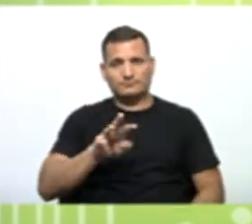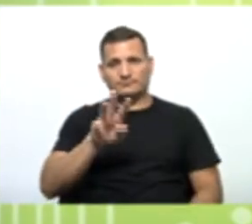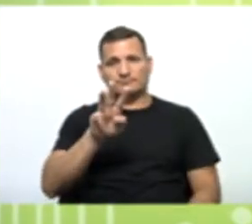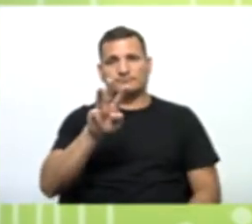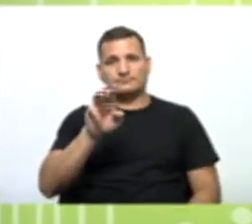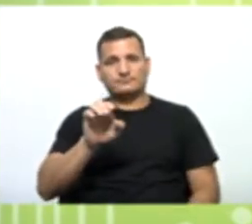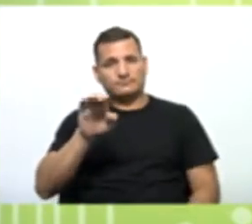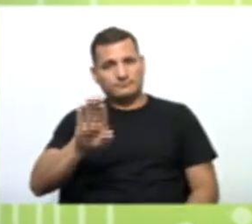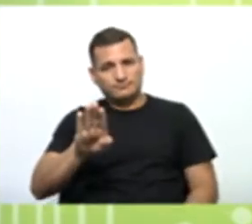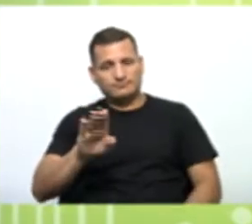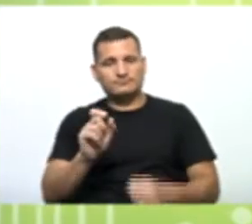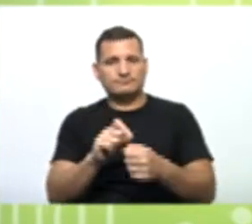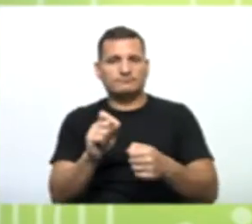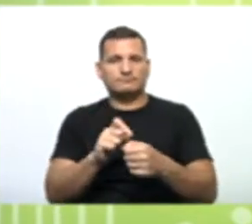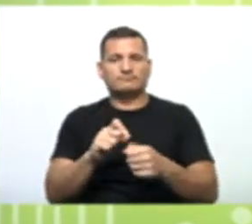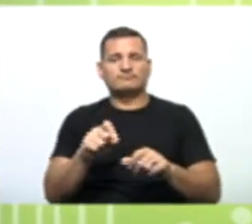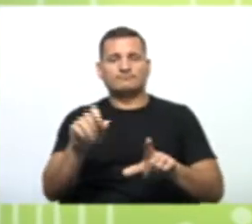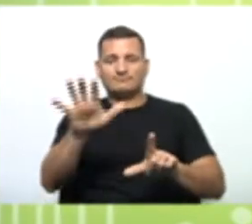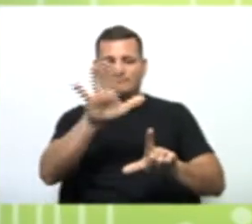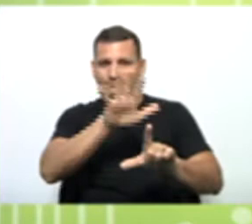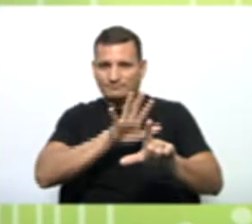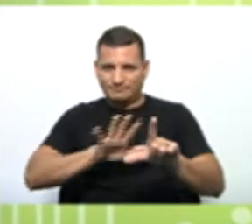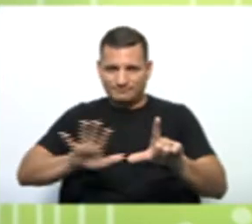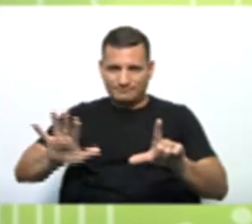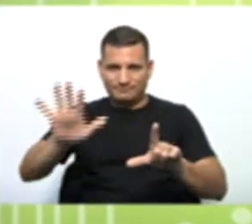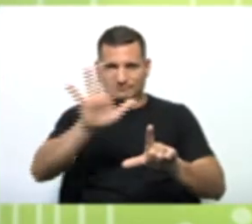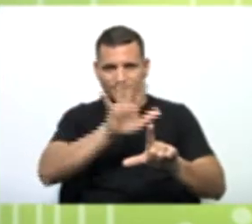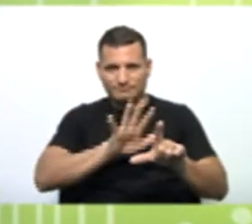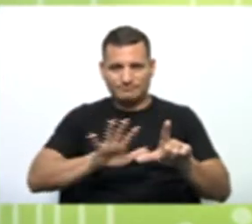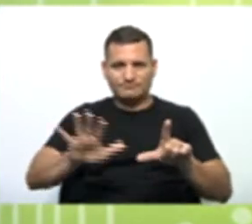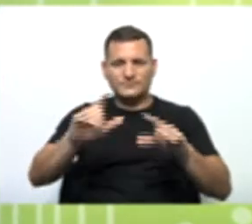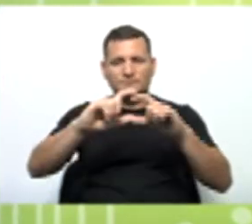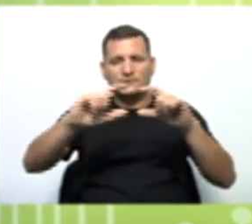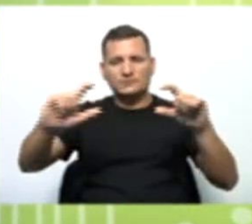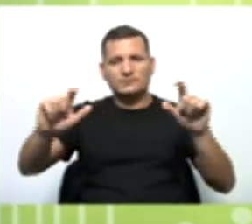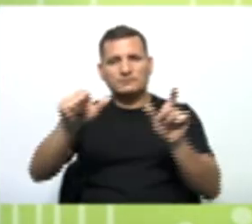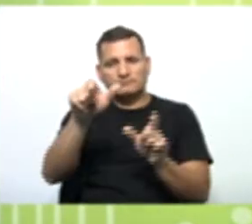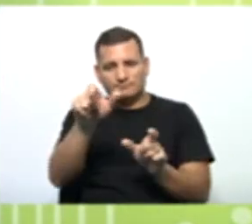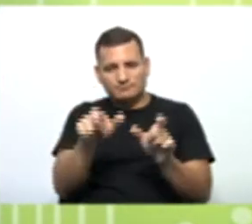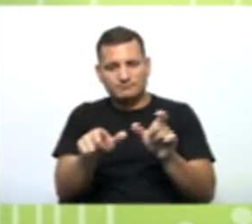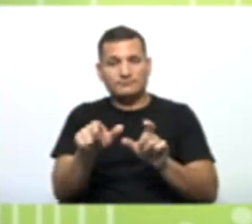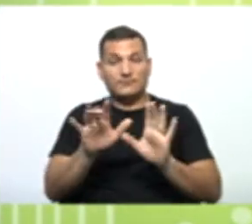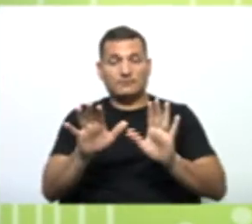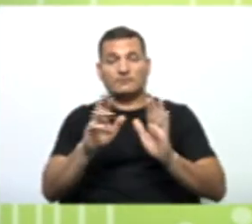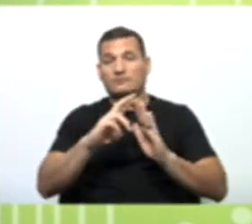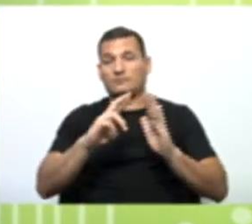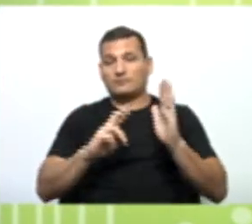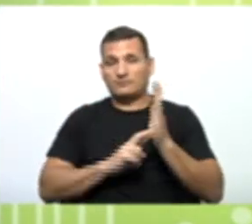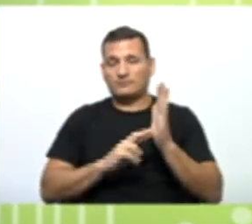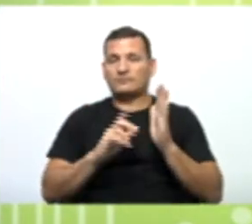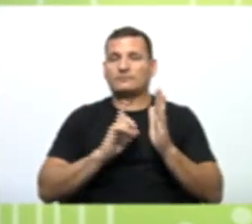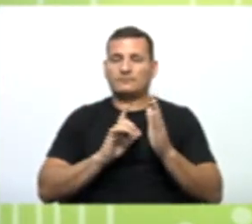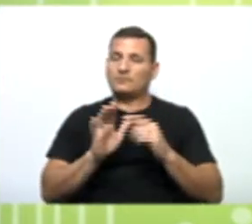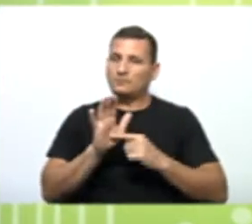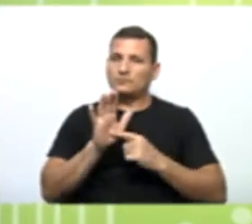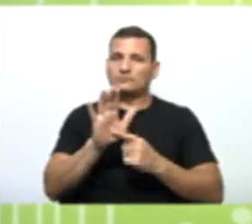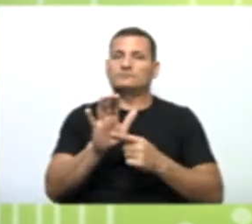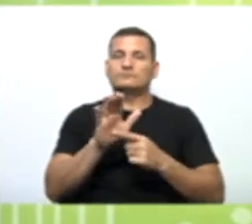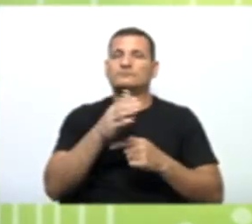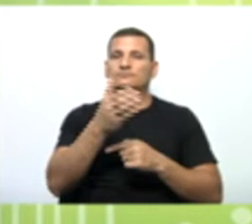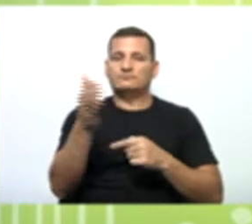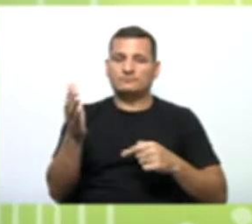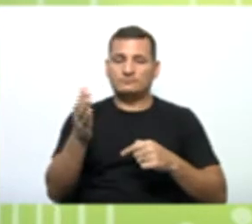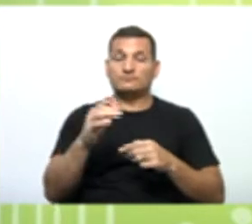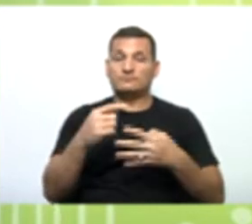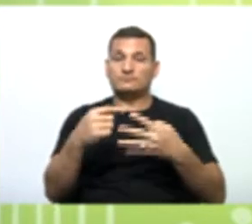as interfaces, né, você desenvolver um layout intuitivo, harmonioso, existem algumas regras que nós vamos mostrar para vocês. Aliás,